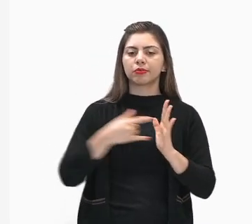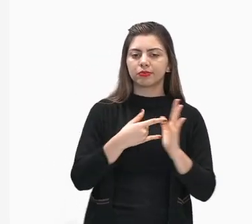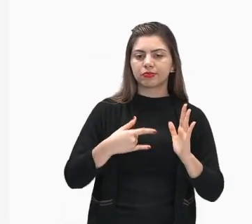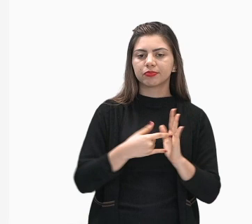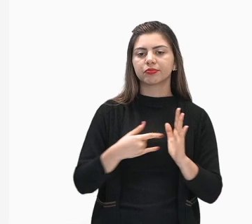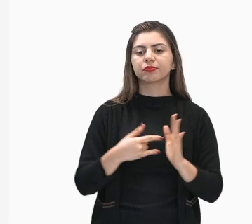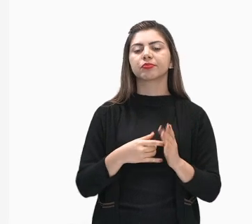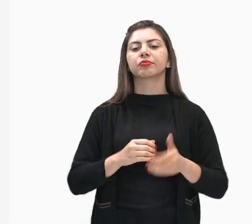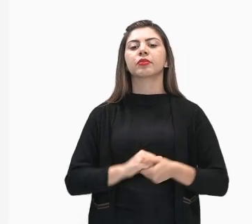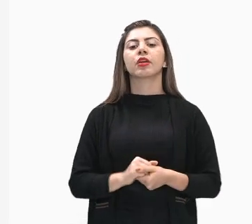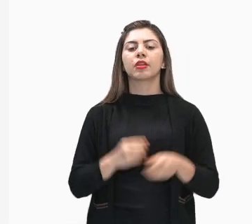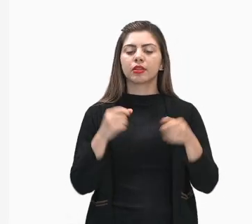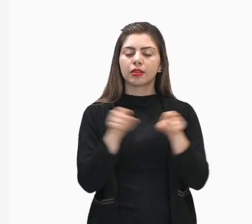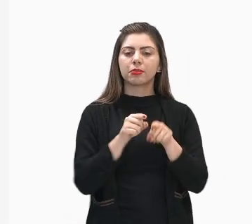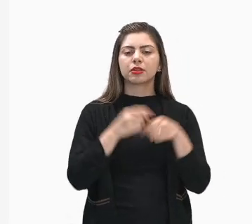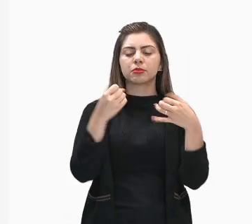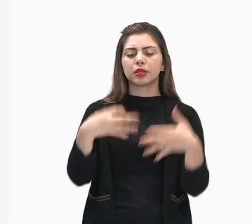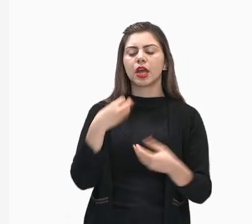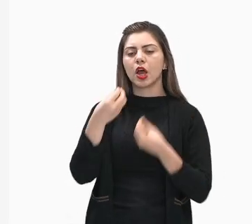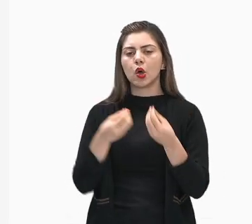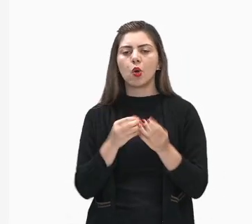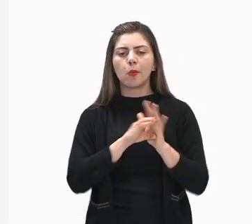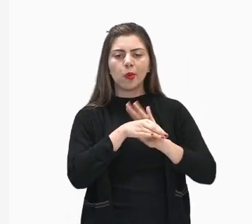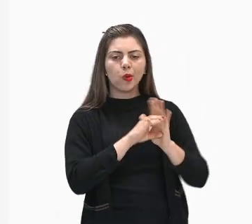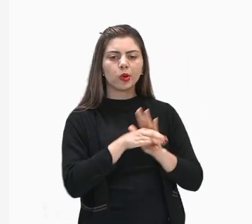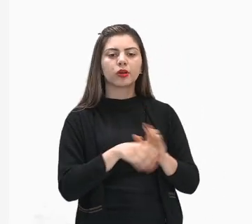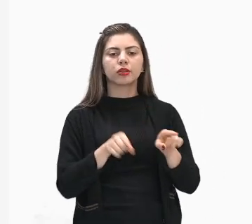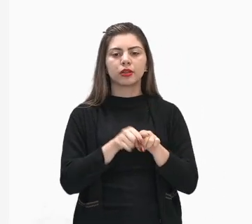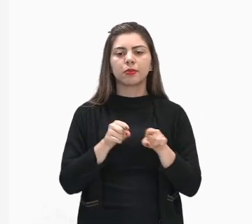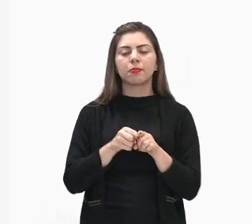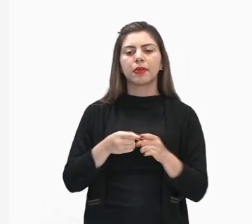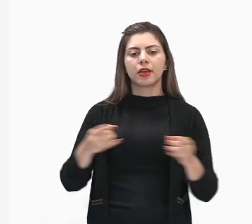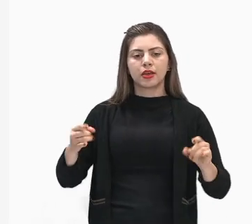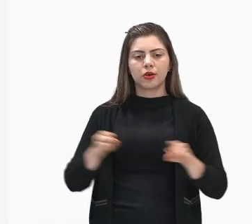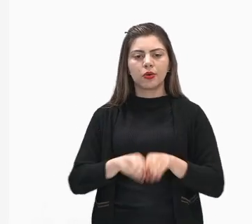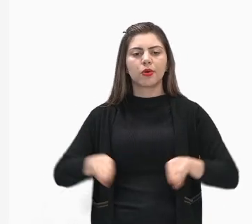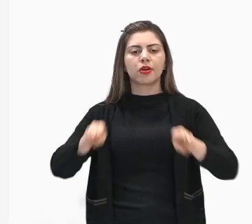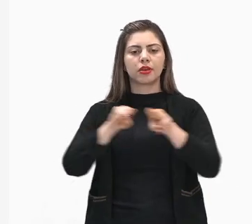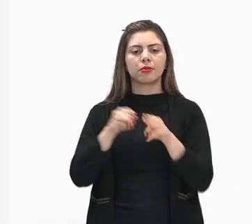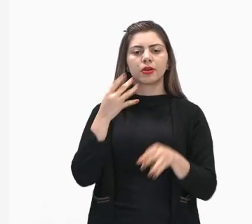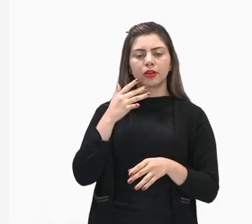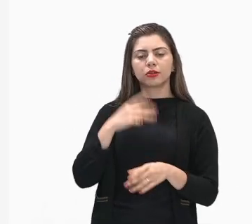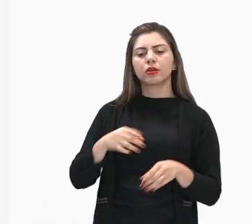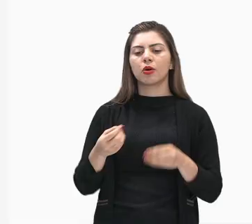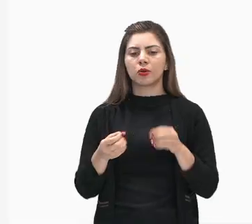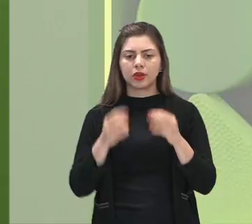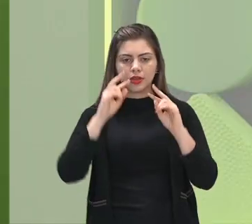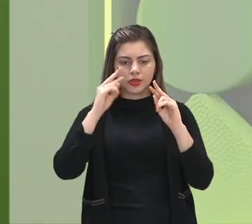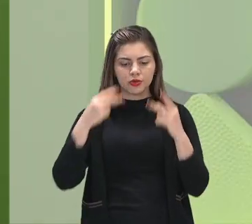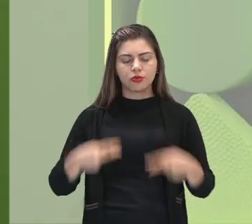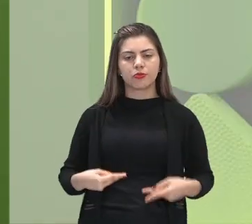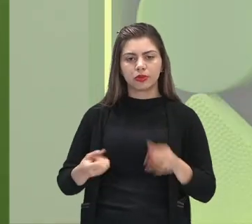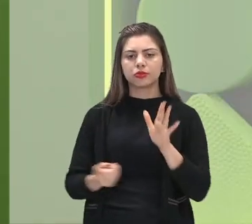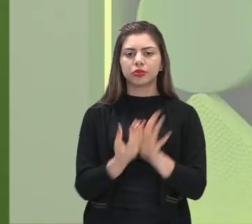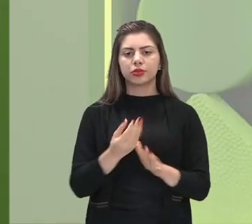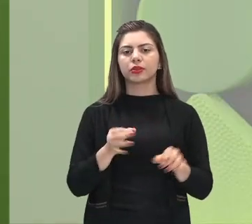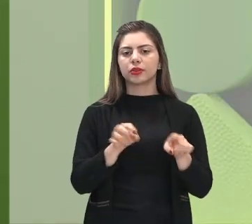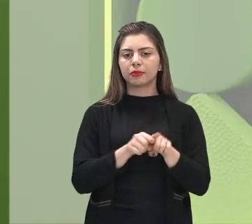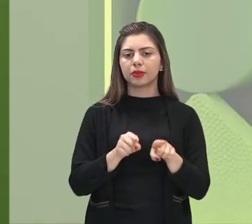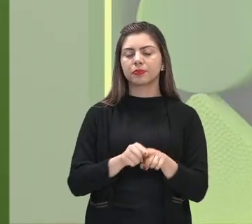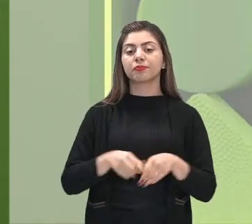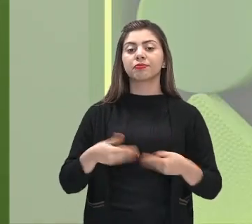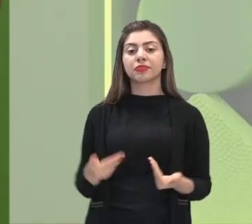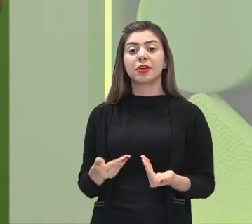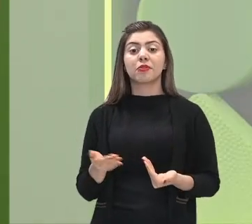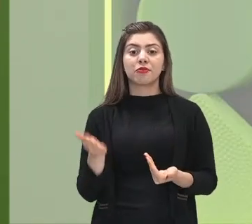eletromagnetismo, conceitos iniciais, ímãs naturais, artificiais e permanentes. É isso